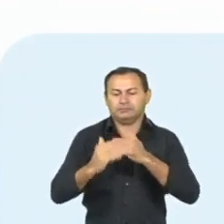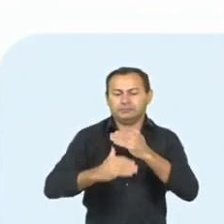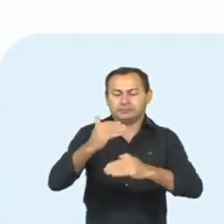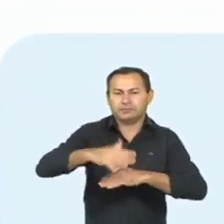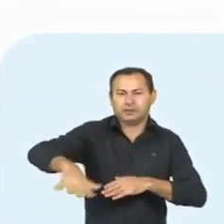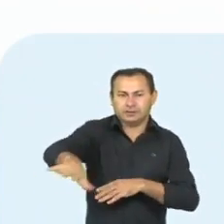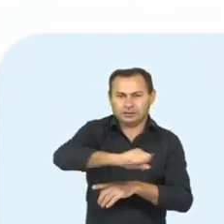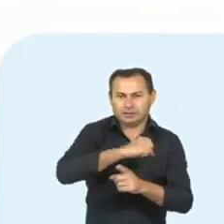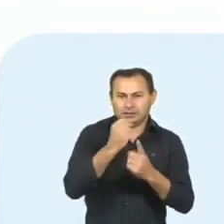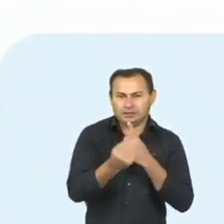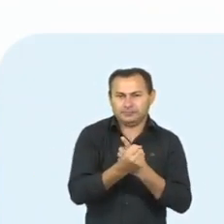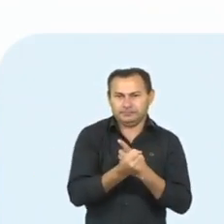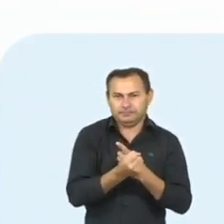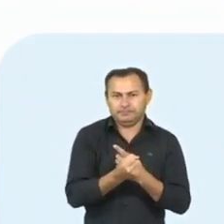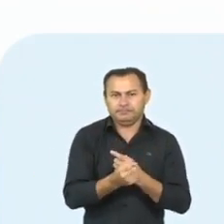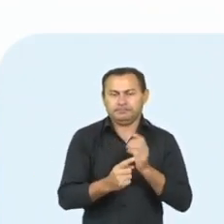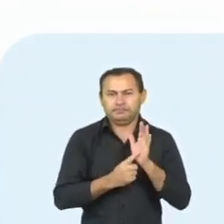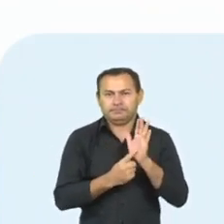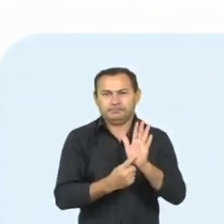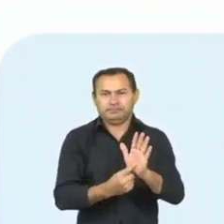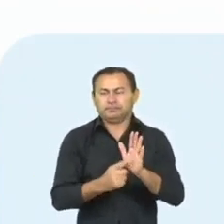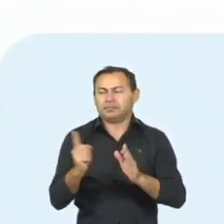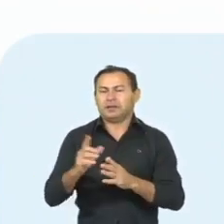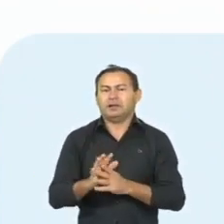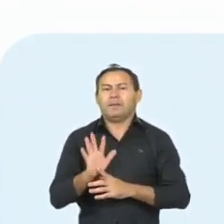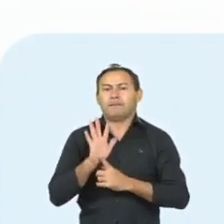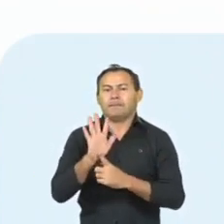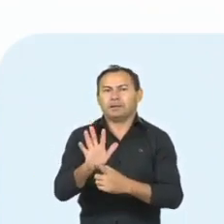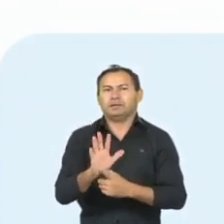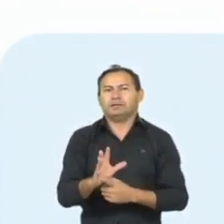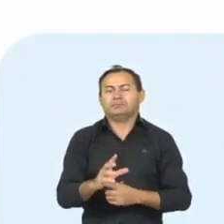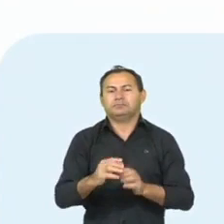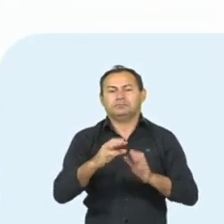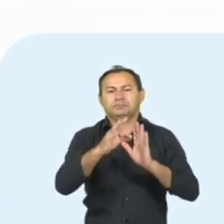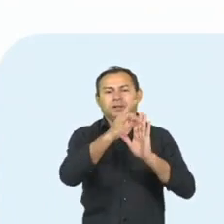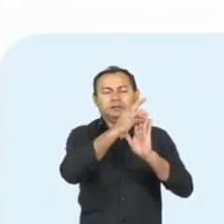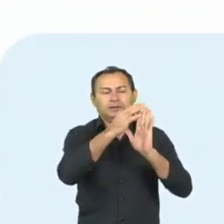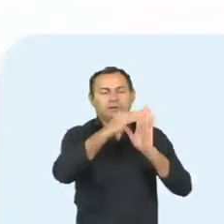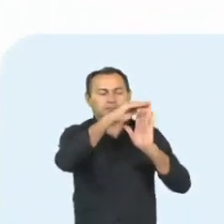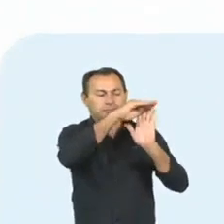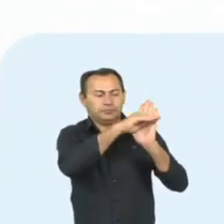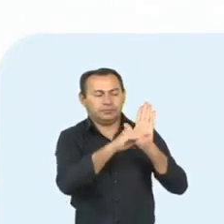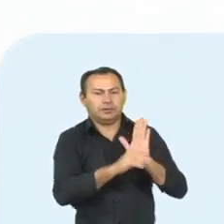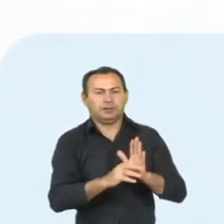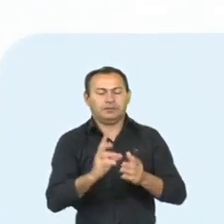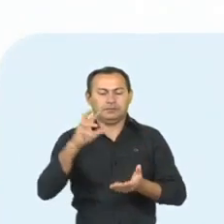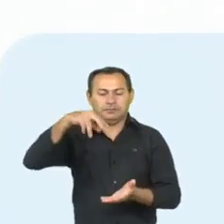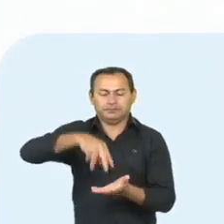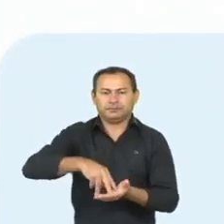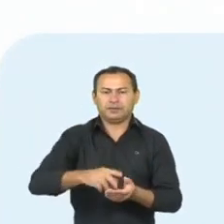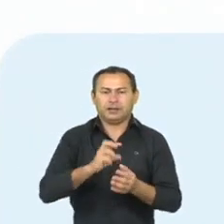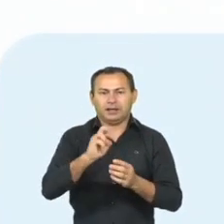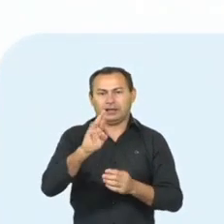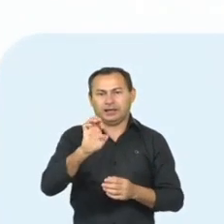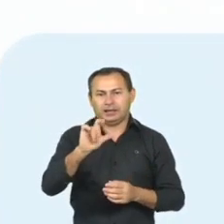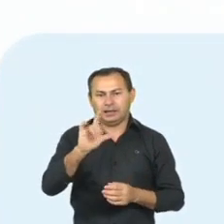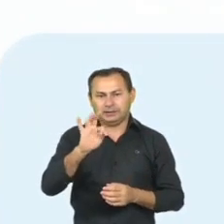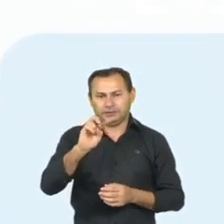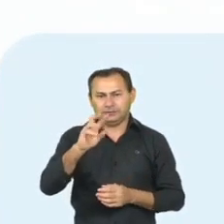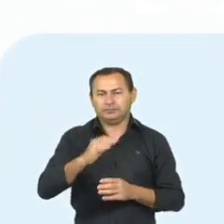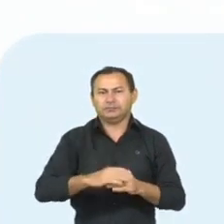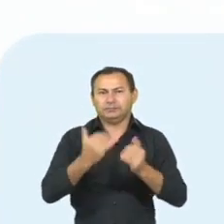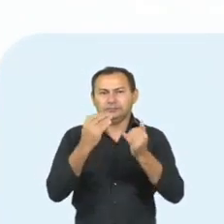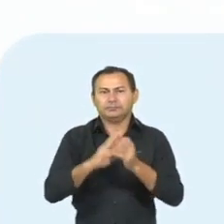sociedade. E esses indicadores, eles apresentam medidas de frequência relativa. Por quê? Quando aquele